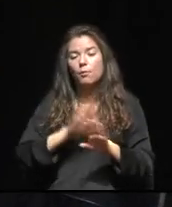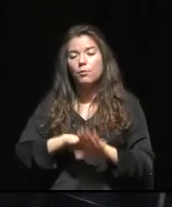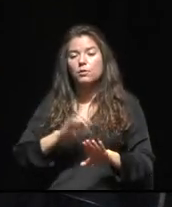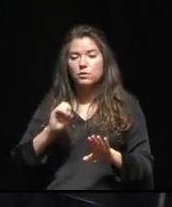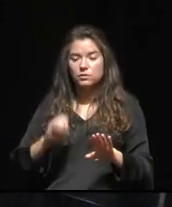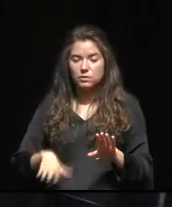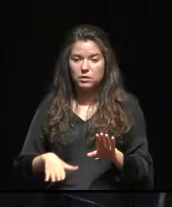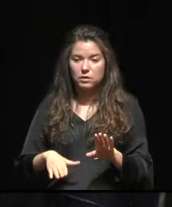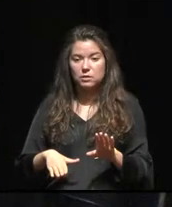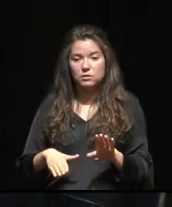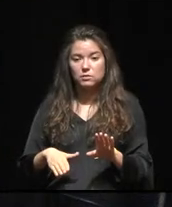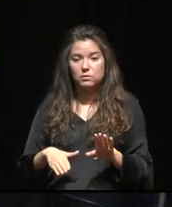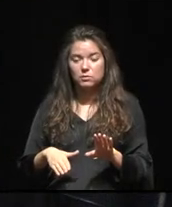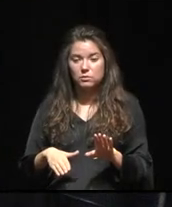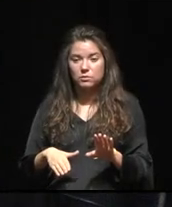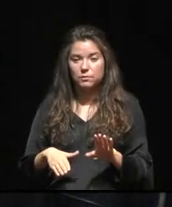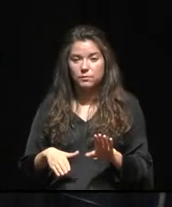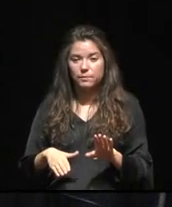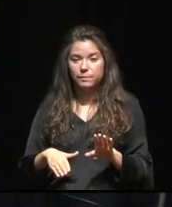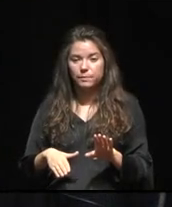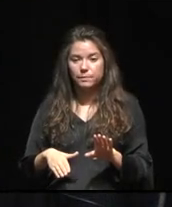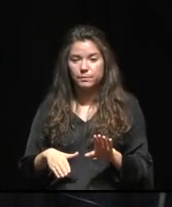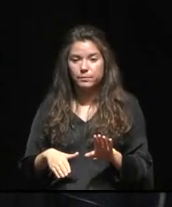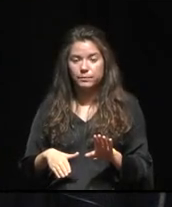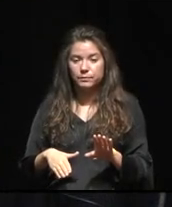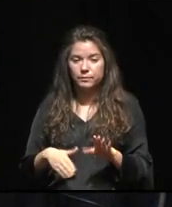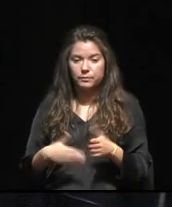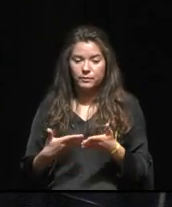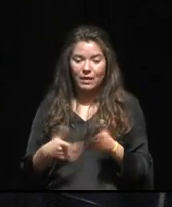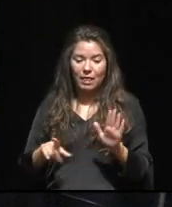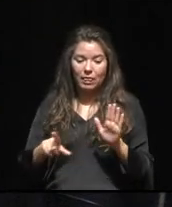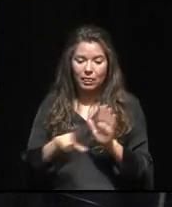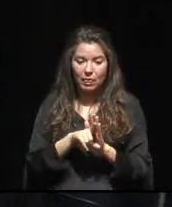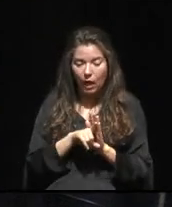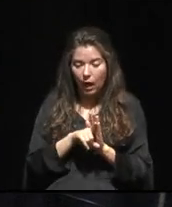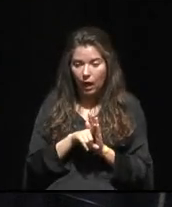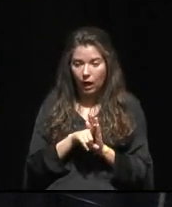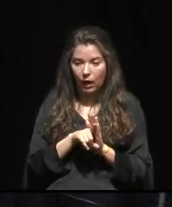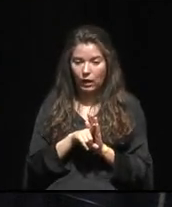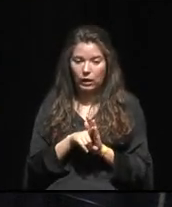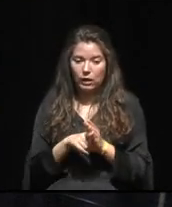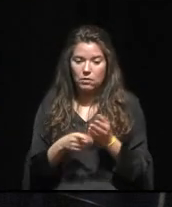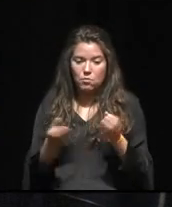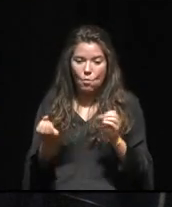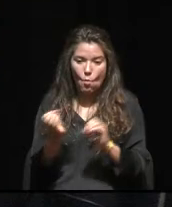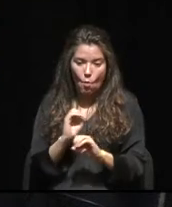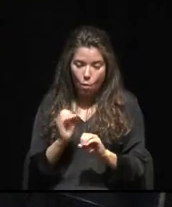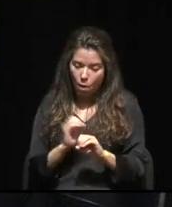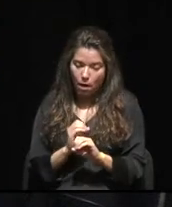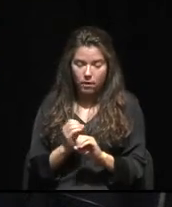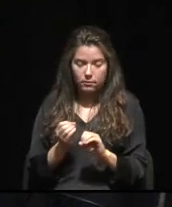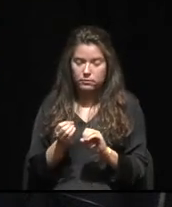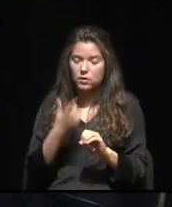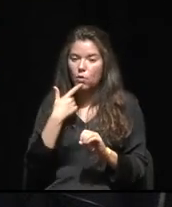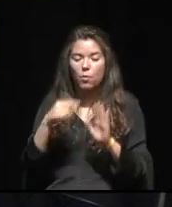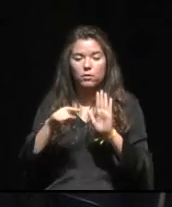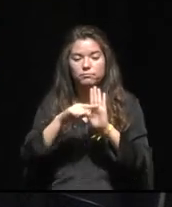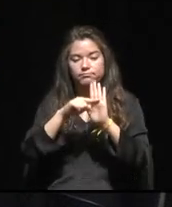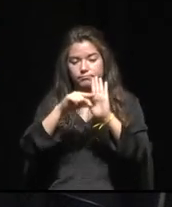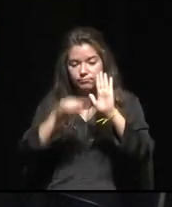por isso inexiste fundamento legal para a colocação destes Trabalhadores em posições